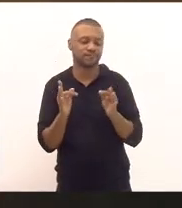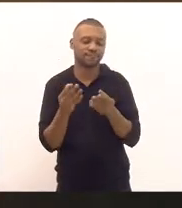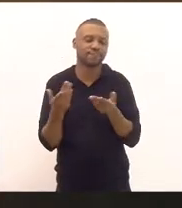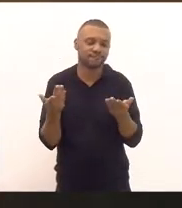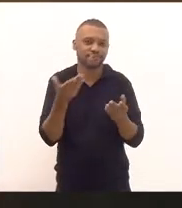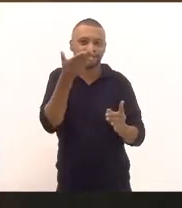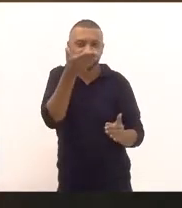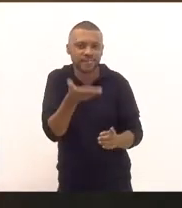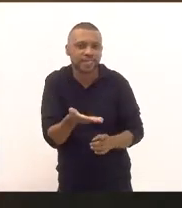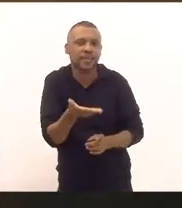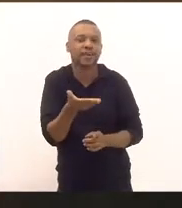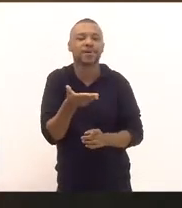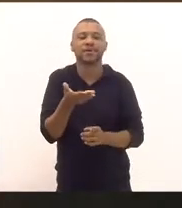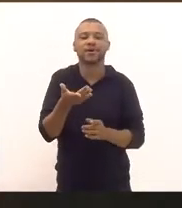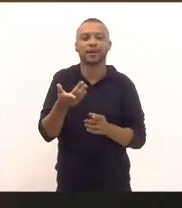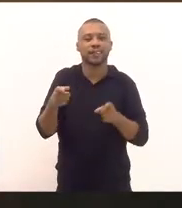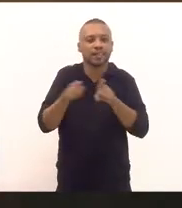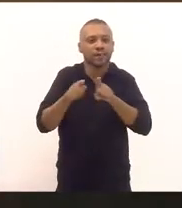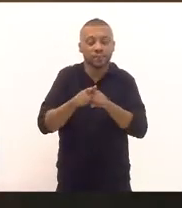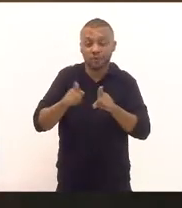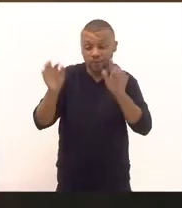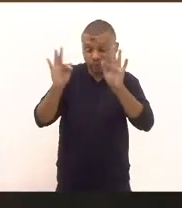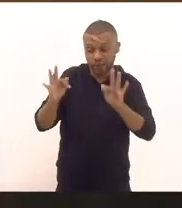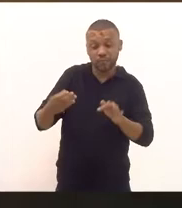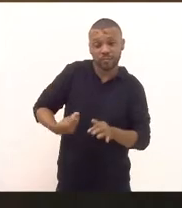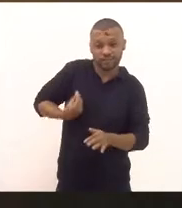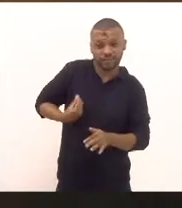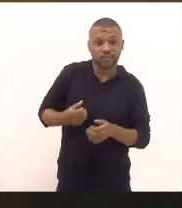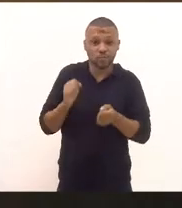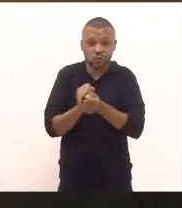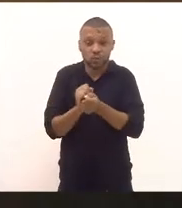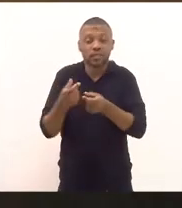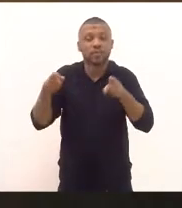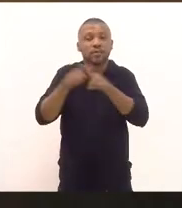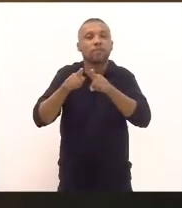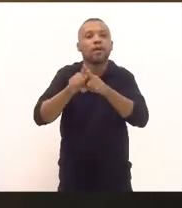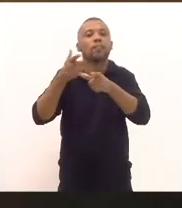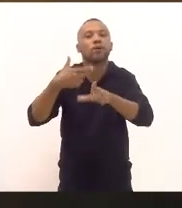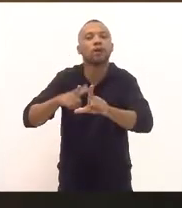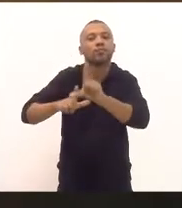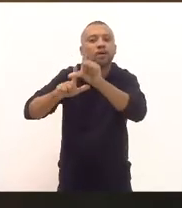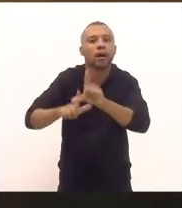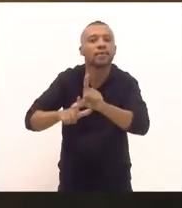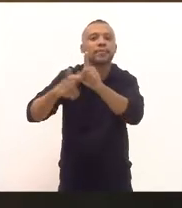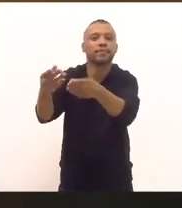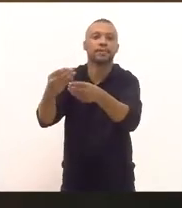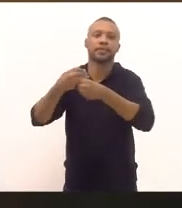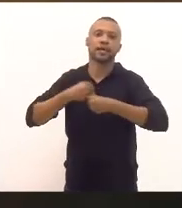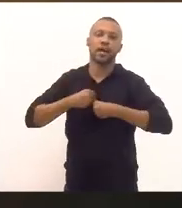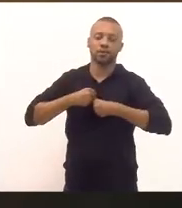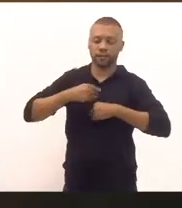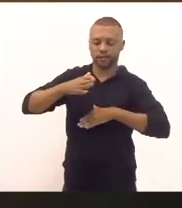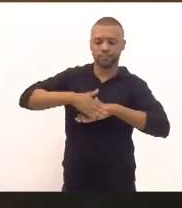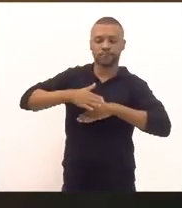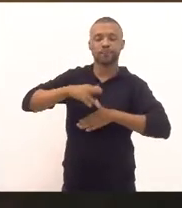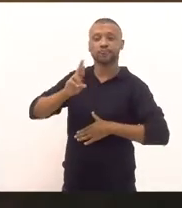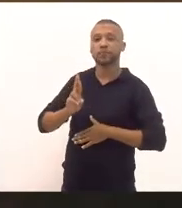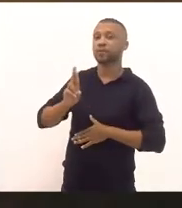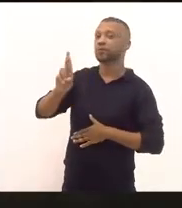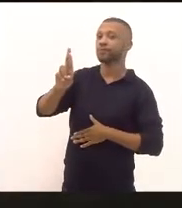por você muito feliz por estar aqui muito feliz por ao sócio ter me dado essa incumbência